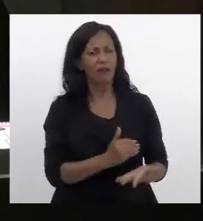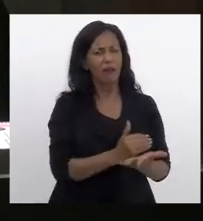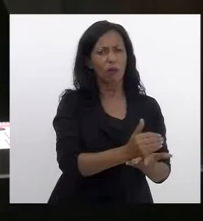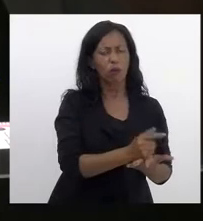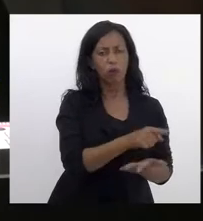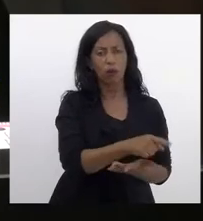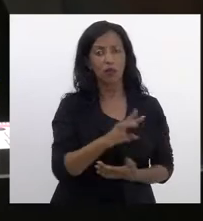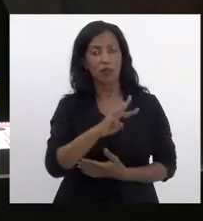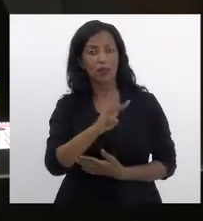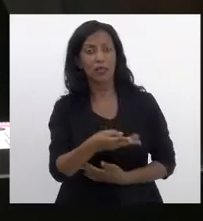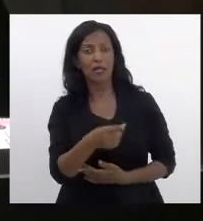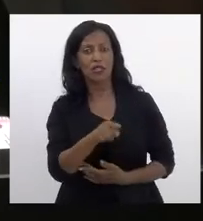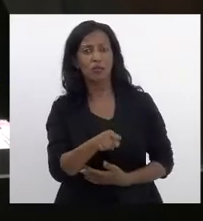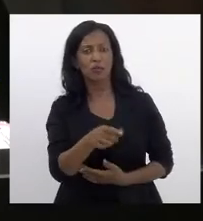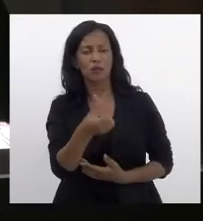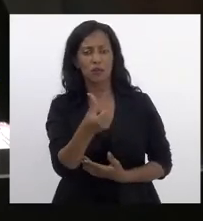Tivemos